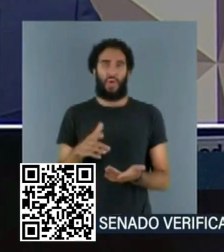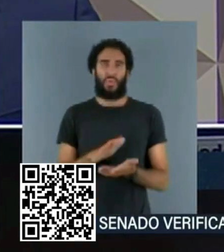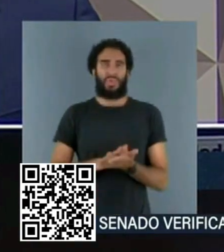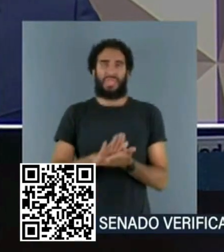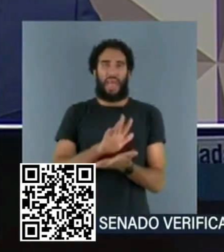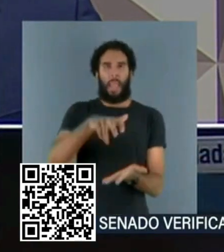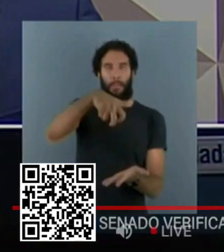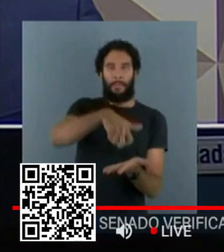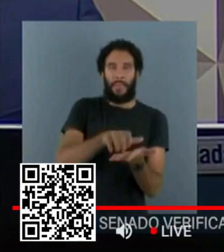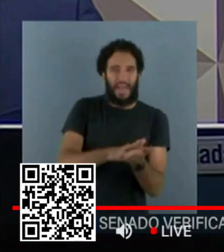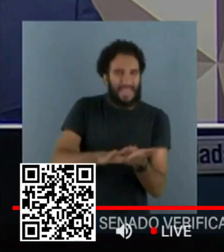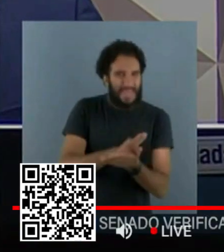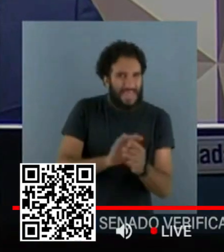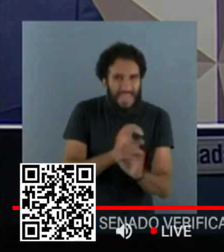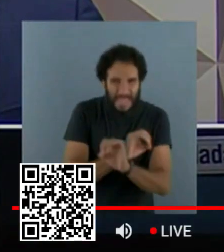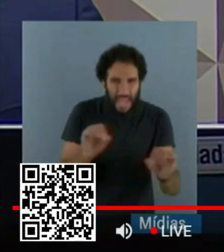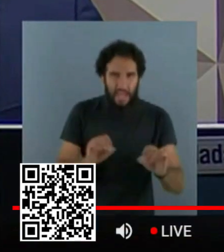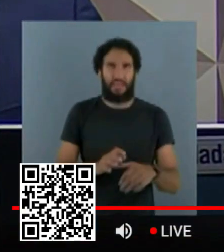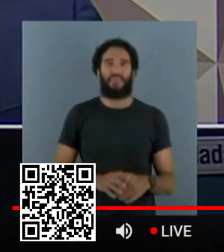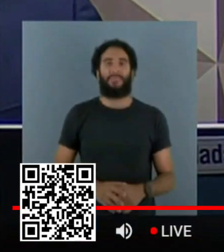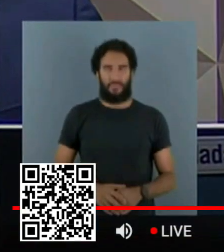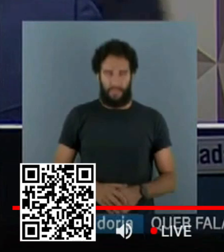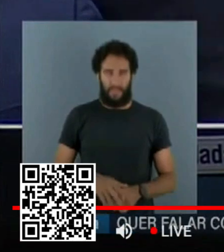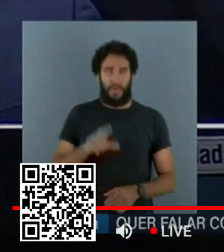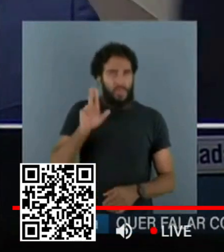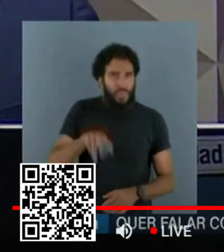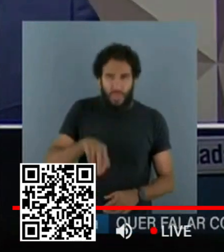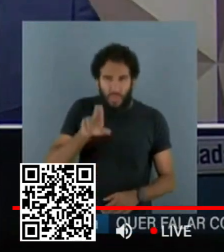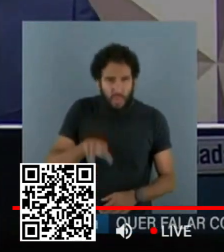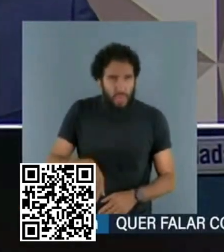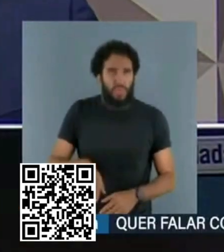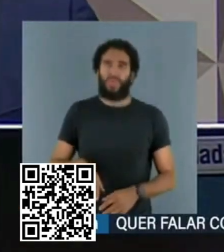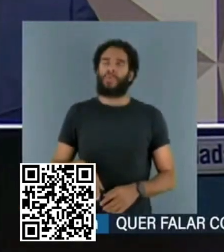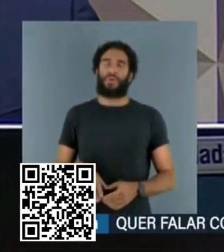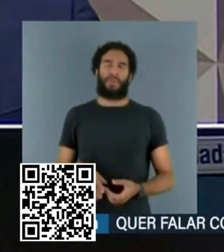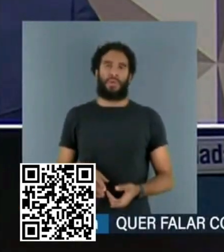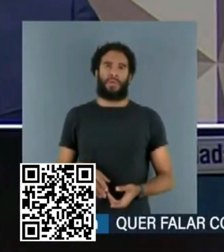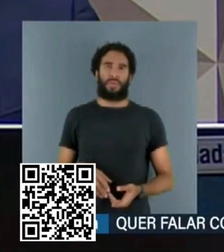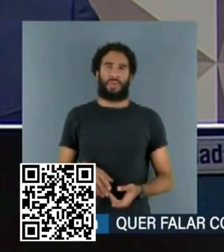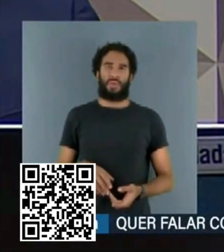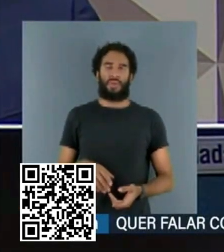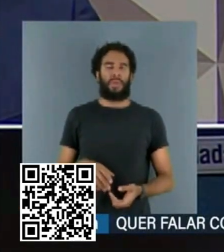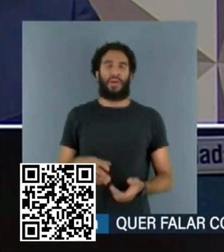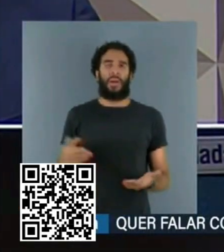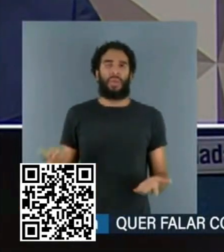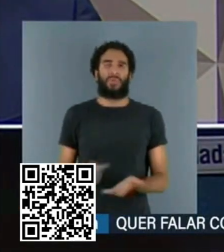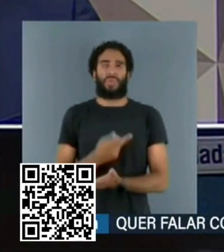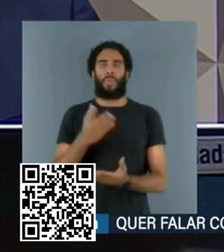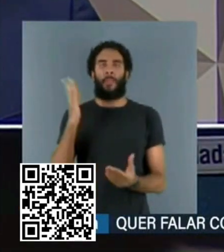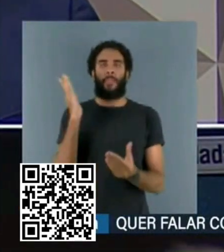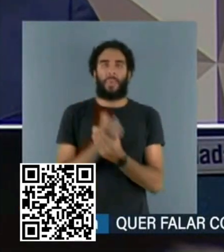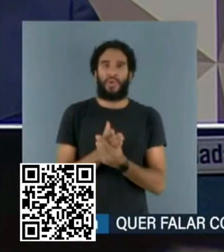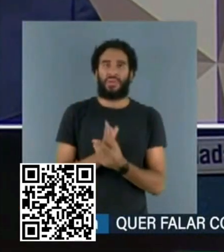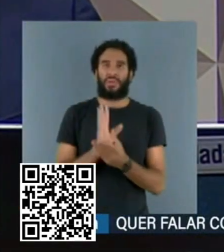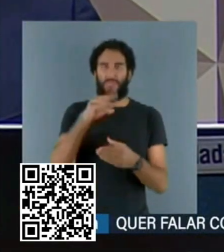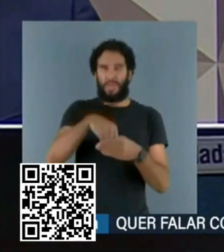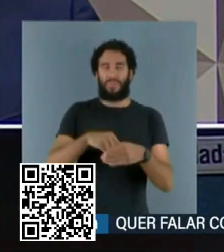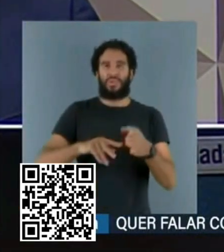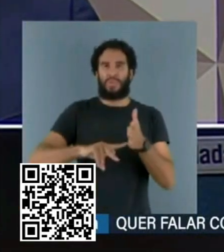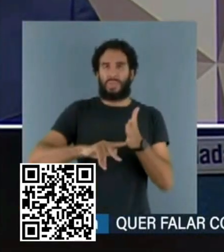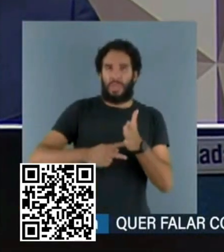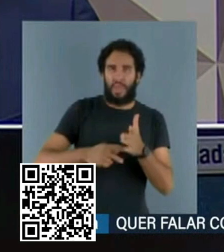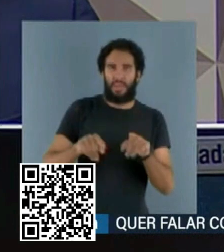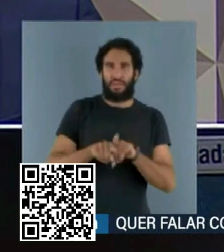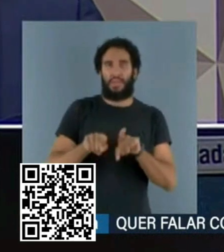ou disciplinar, jamais respondi a processos, sindicâncias, memorando